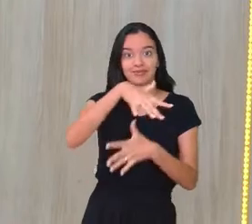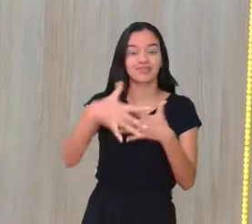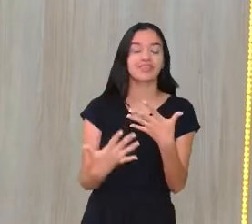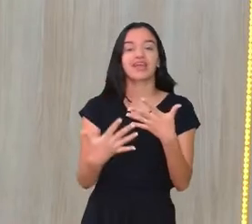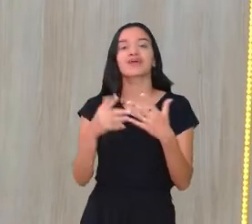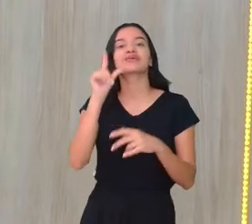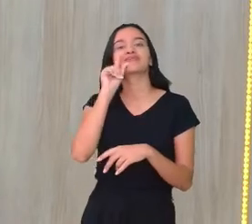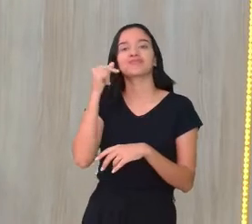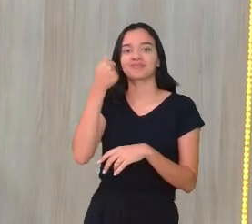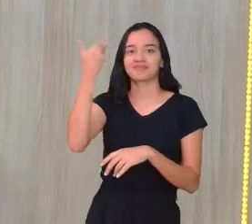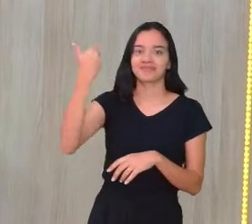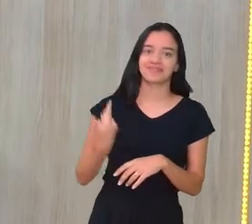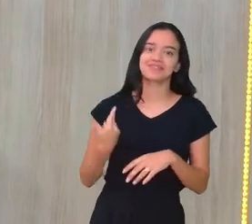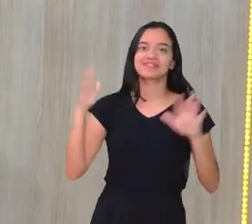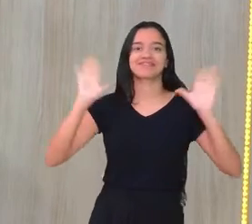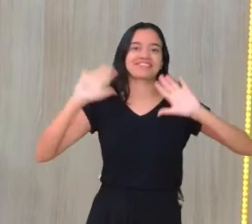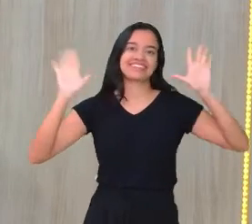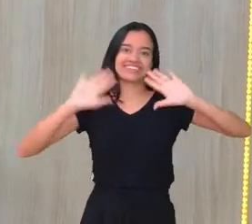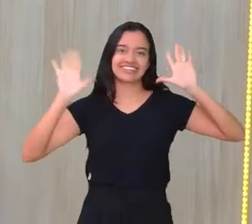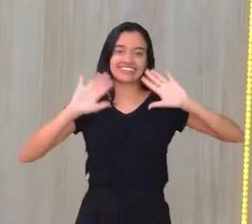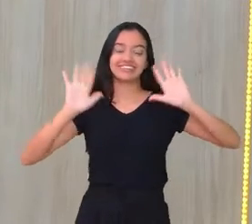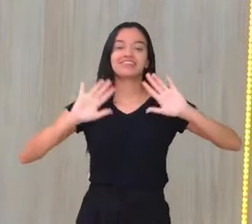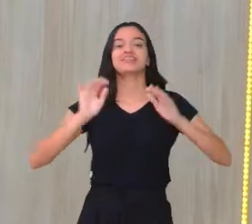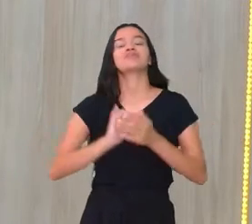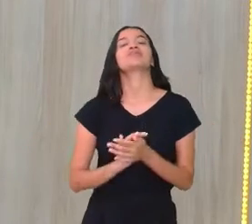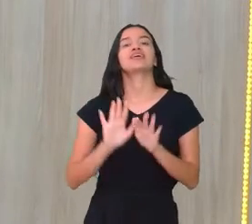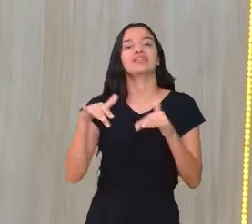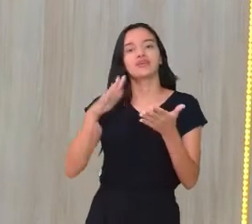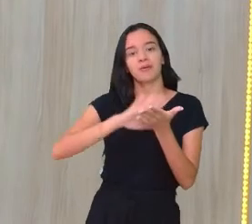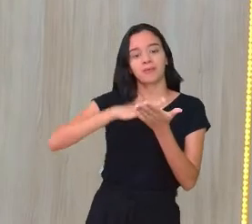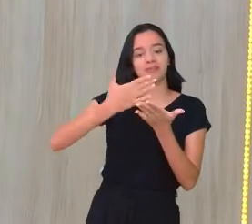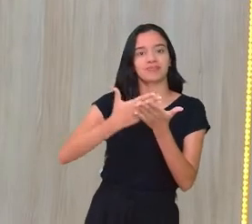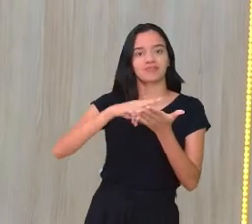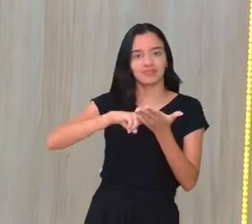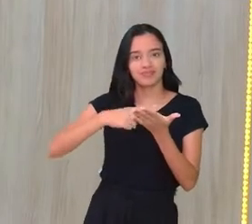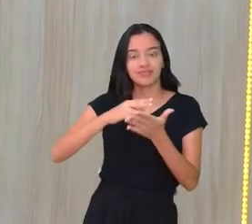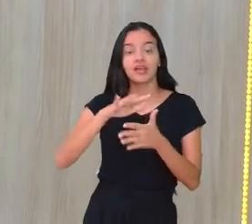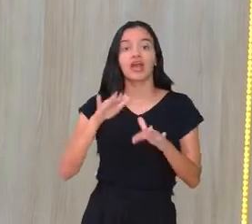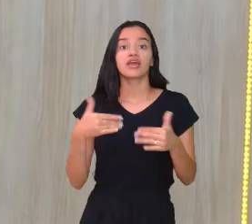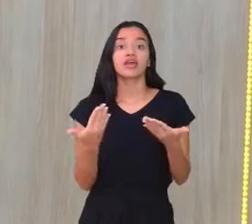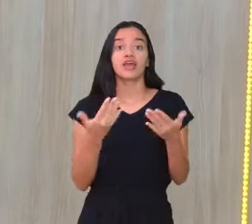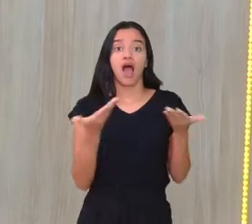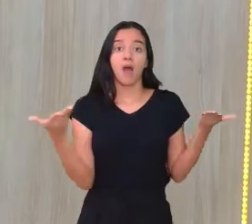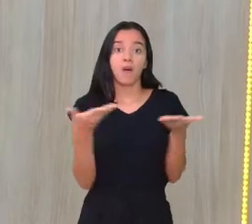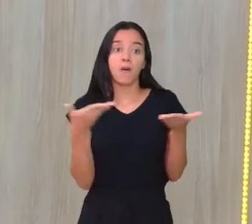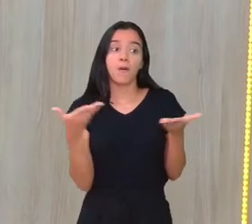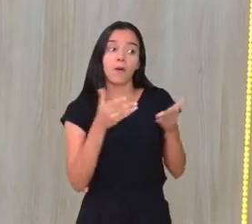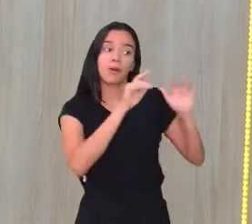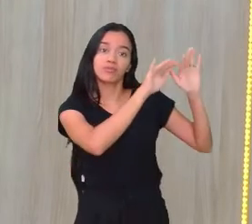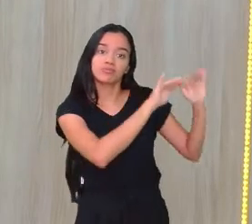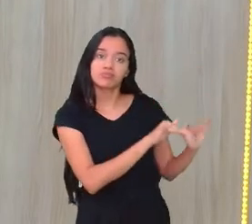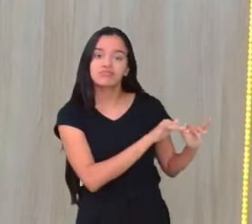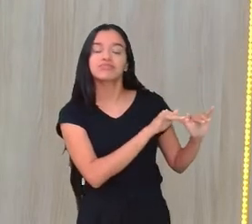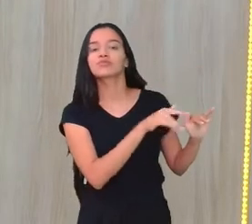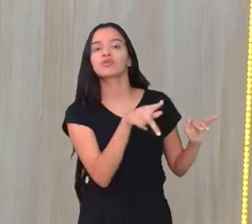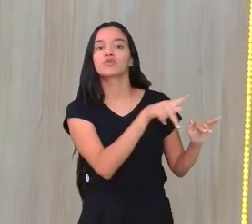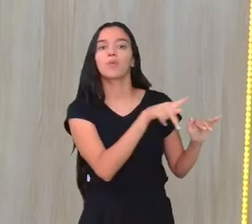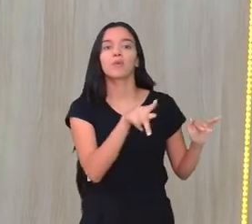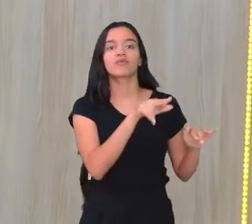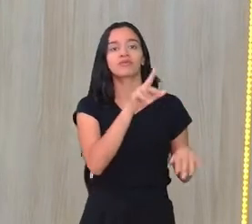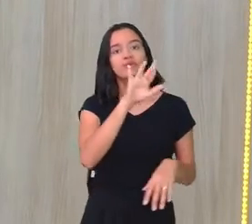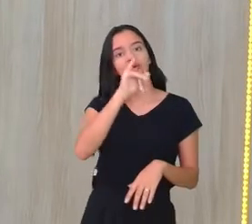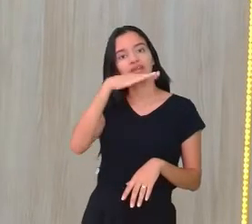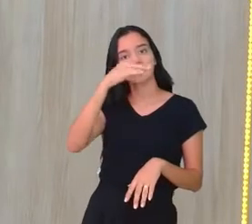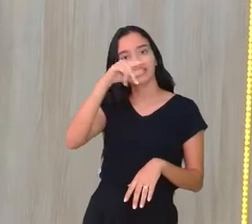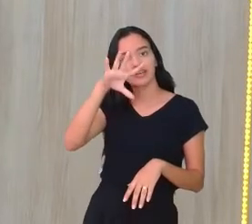a Midian, tá aqui com a gente, ó. A Midian tá aqui. E no chat, quem vai participar comigo hoje é o professor